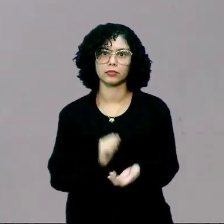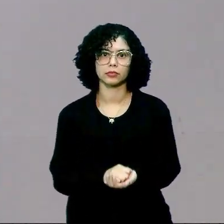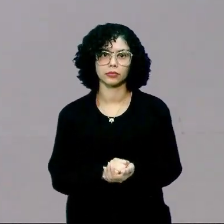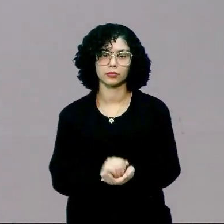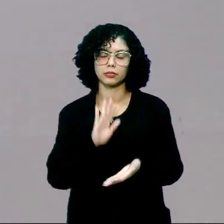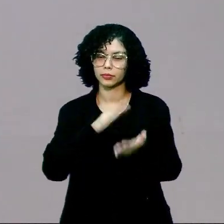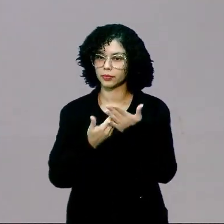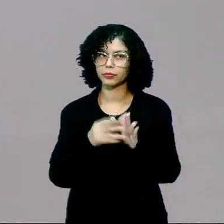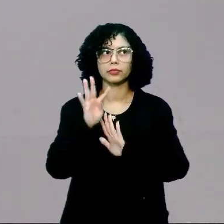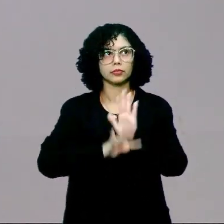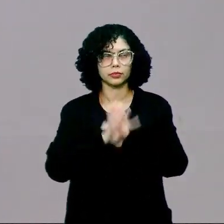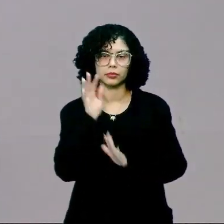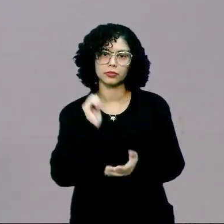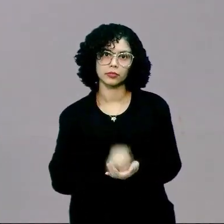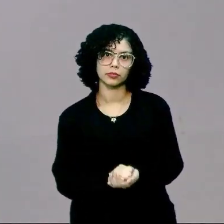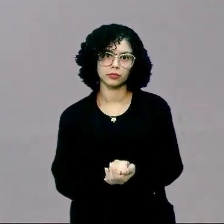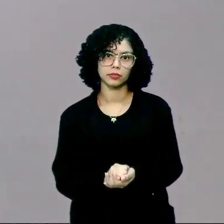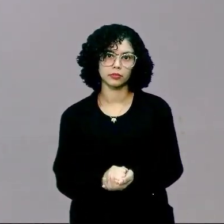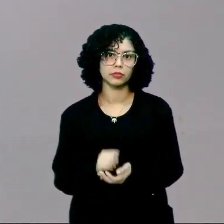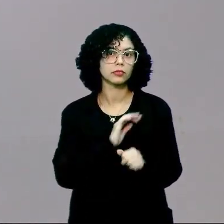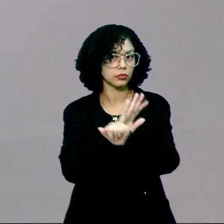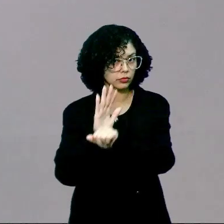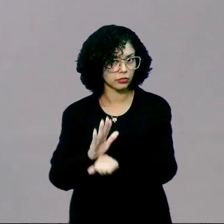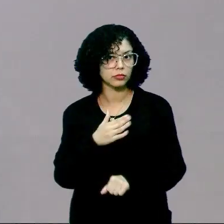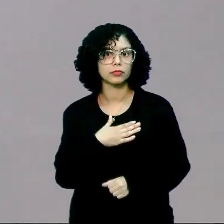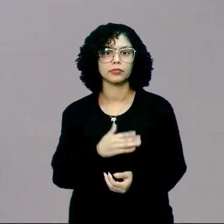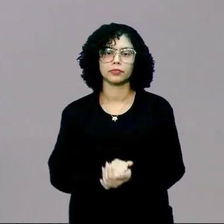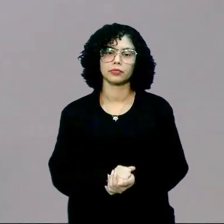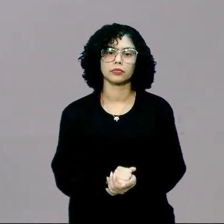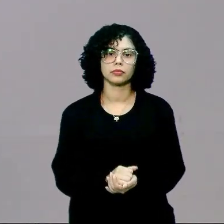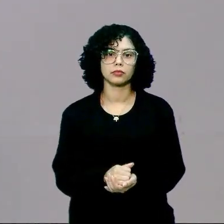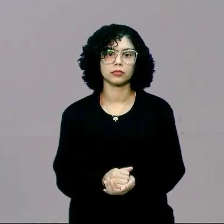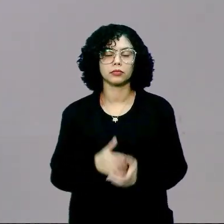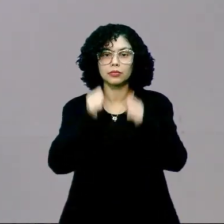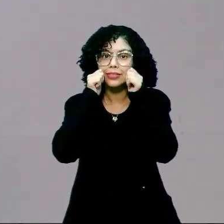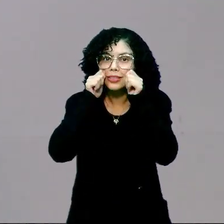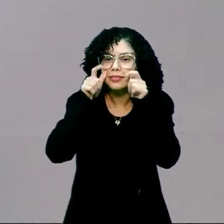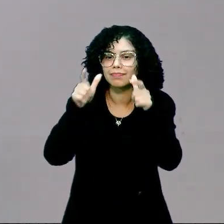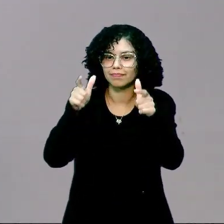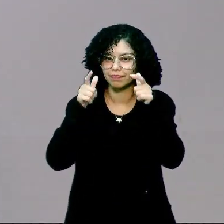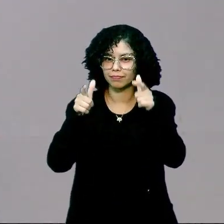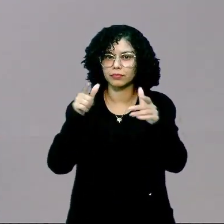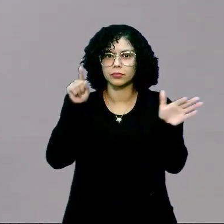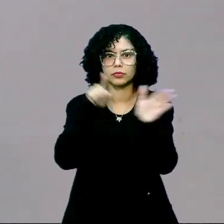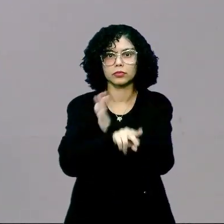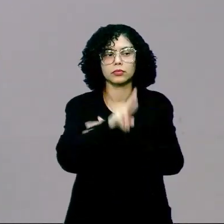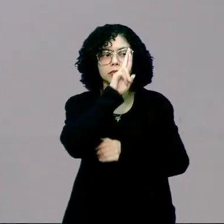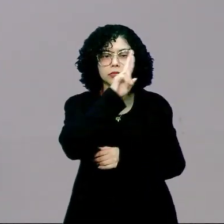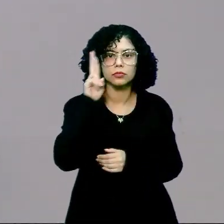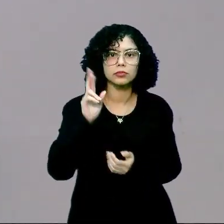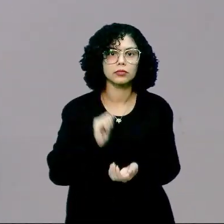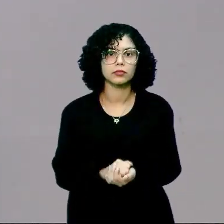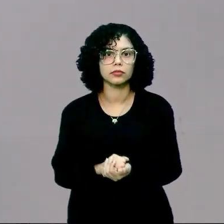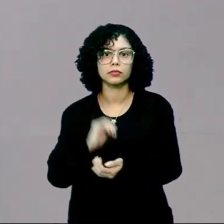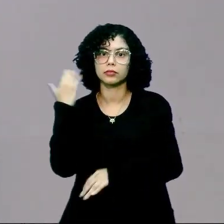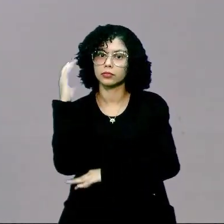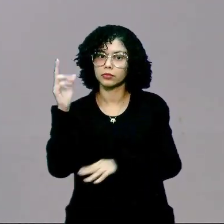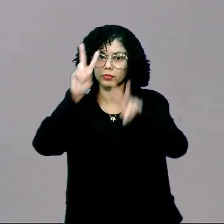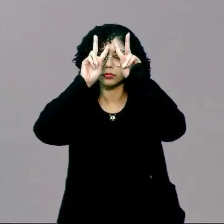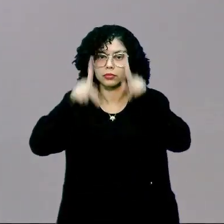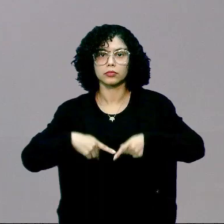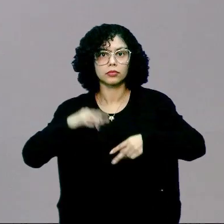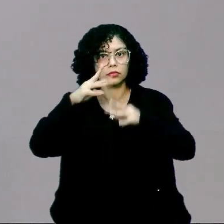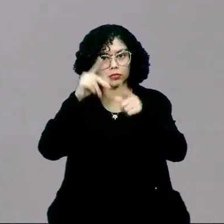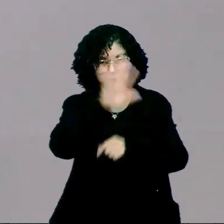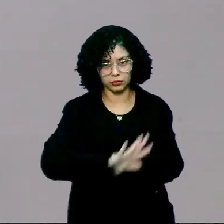são de interpretação de texto, elas nos ajudam bastante? Então, fique sempre atento às questões de história, às questões de ciências humanas como um